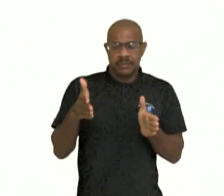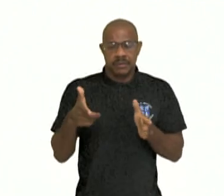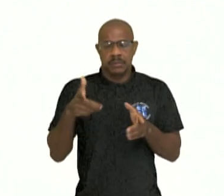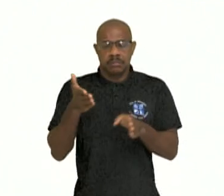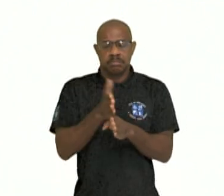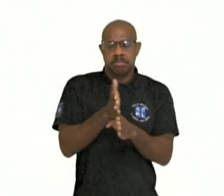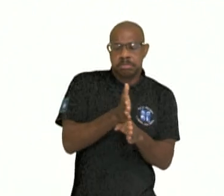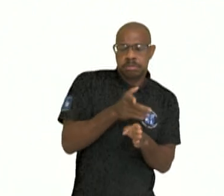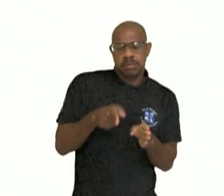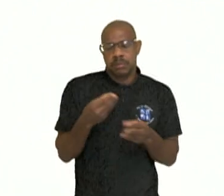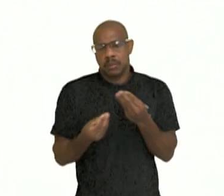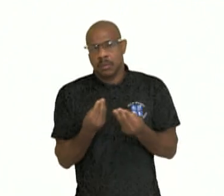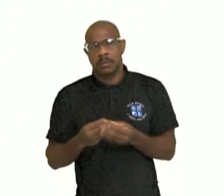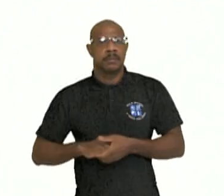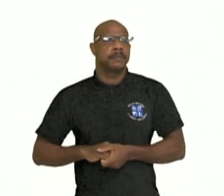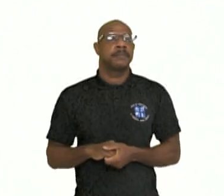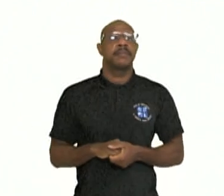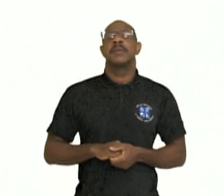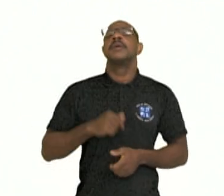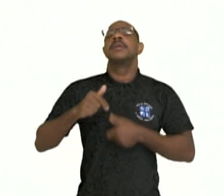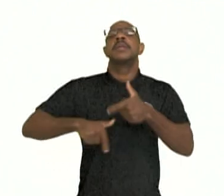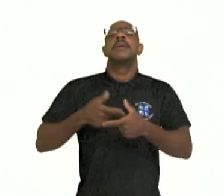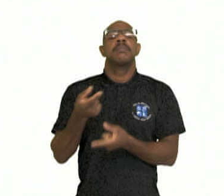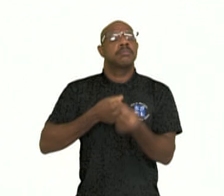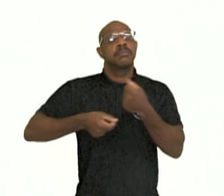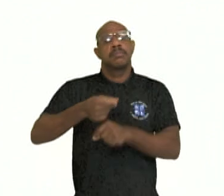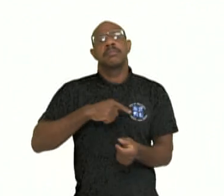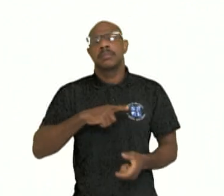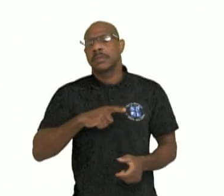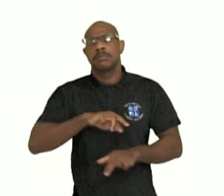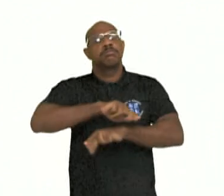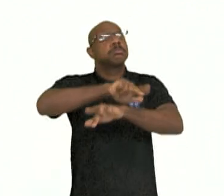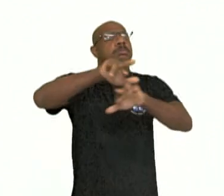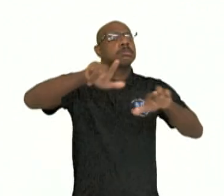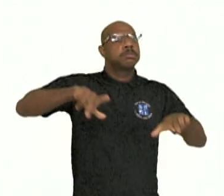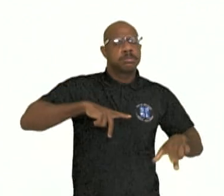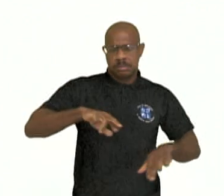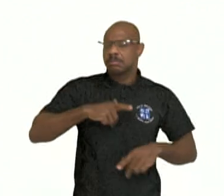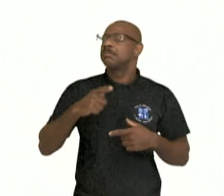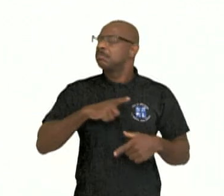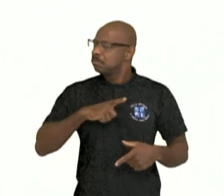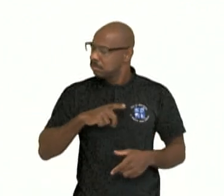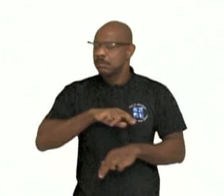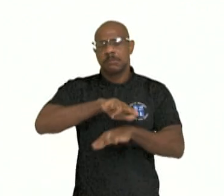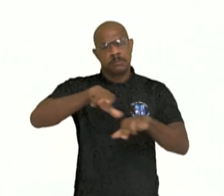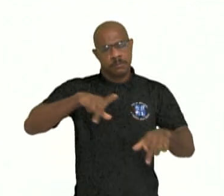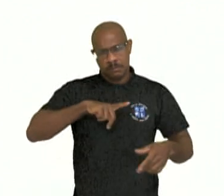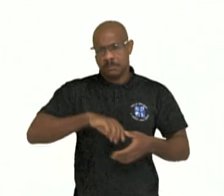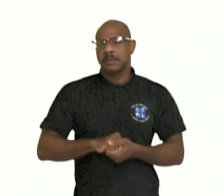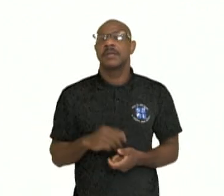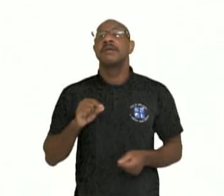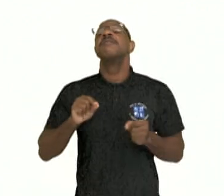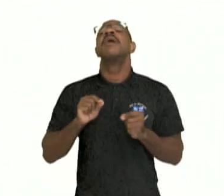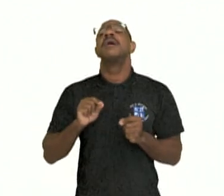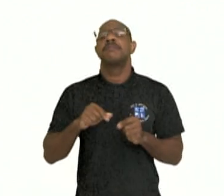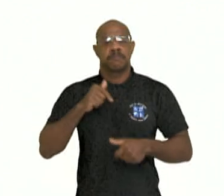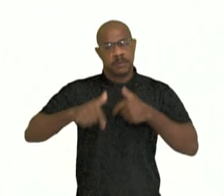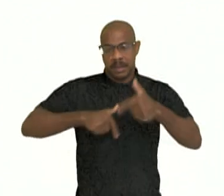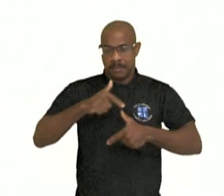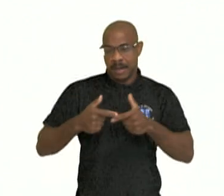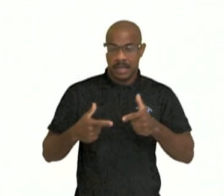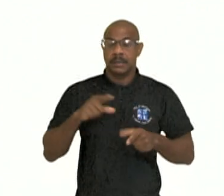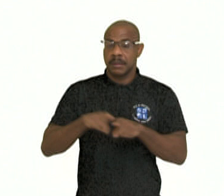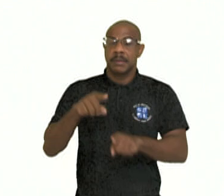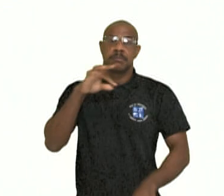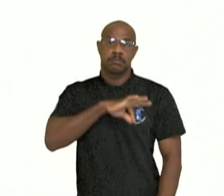fronteiras e um poder instituído. E atividades econômicas, existem diferentes atividades econômicas que vão gerar emprego e